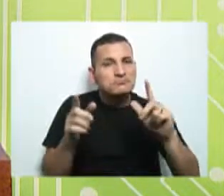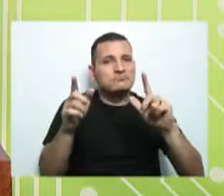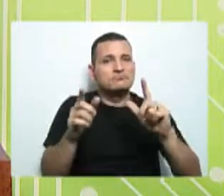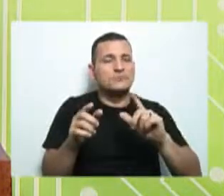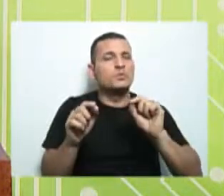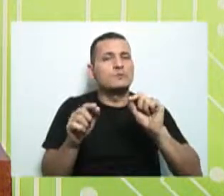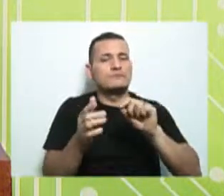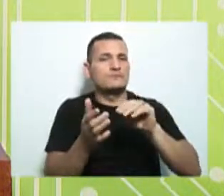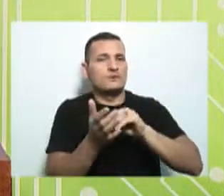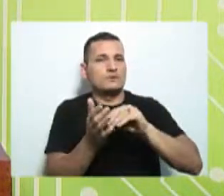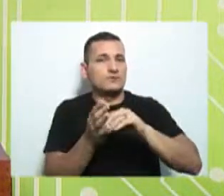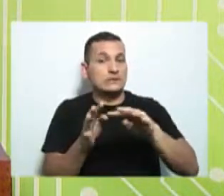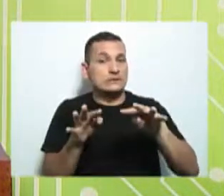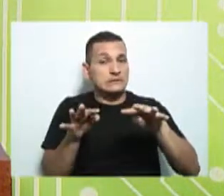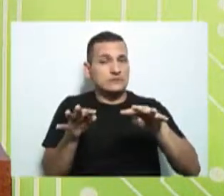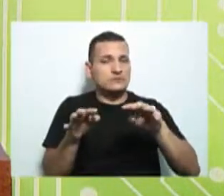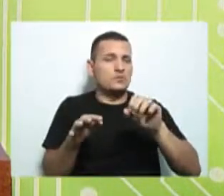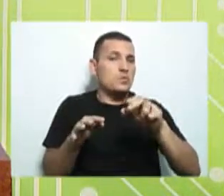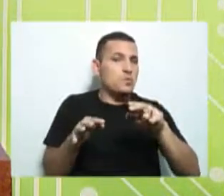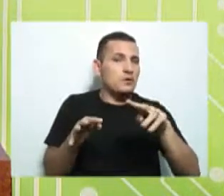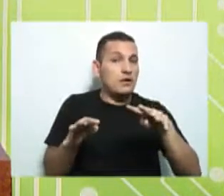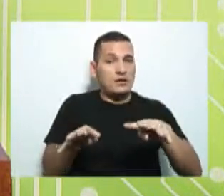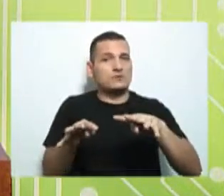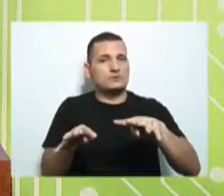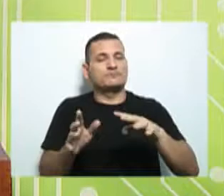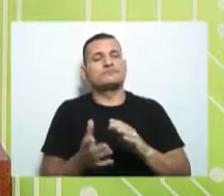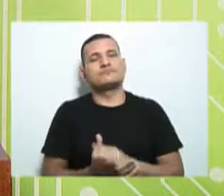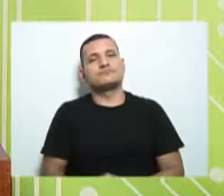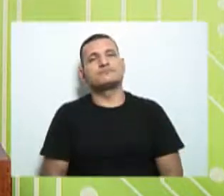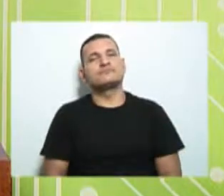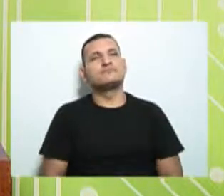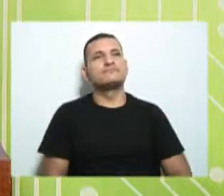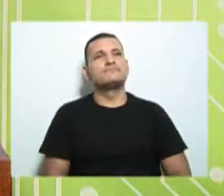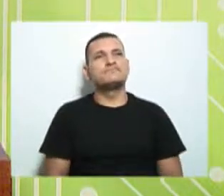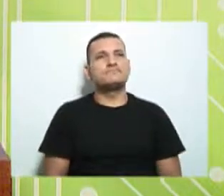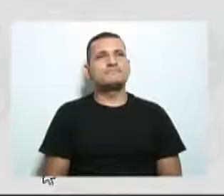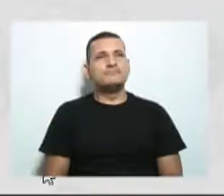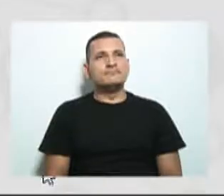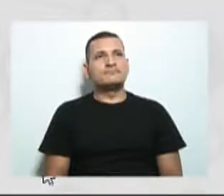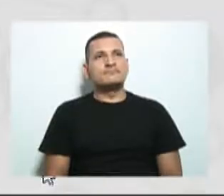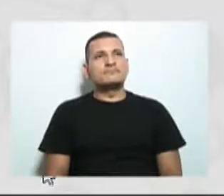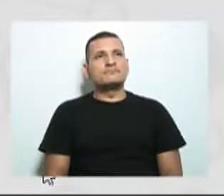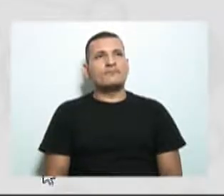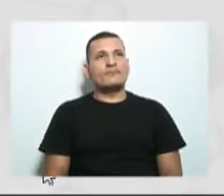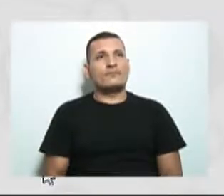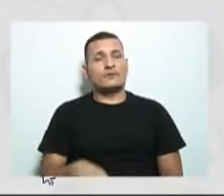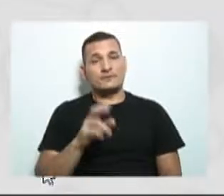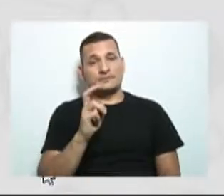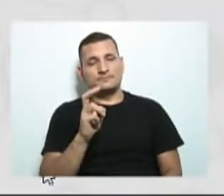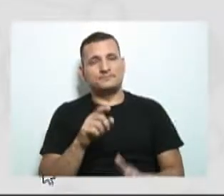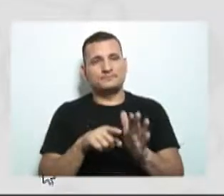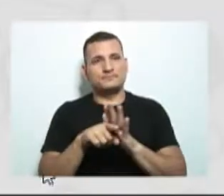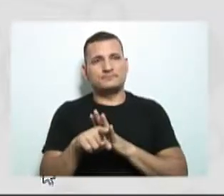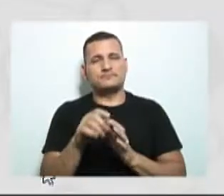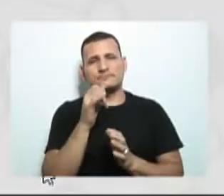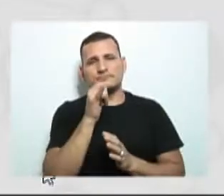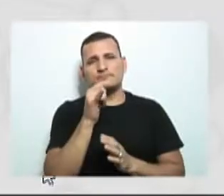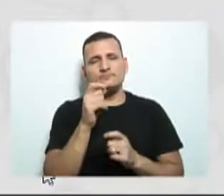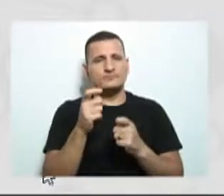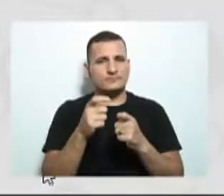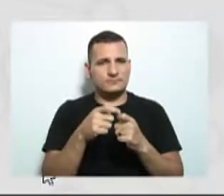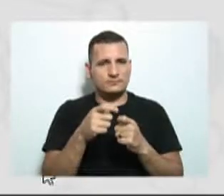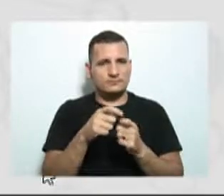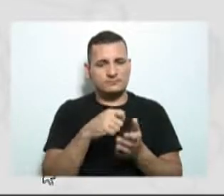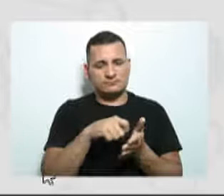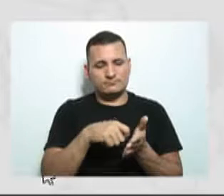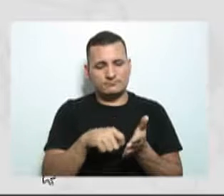de atenção ou a atenção, beleza? Próxima perguntinha. Se o médico lhe receitasse 3 comprimidos